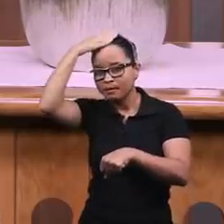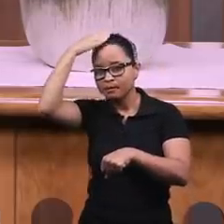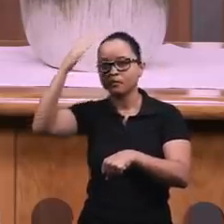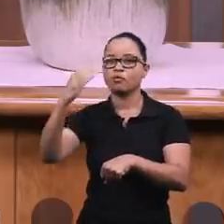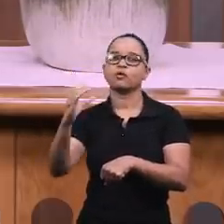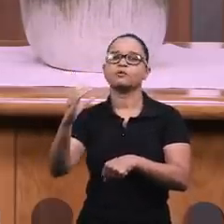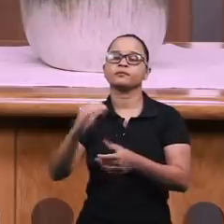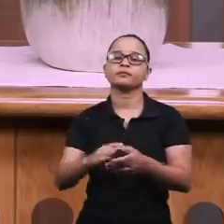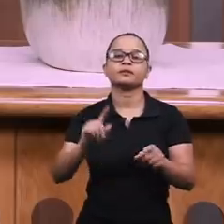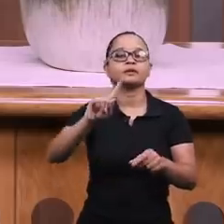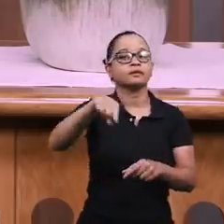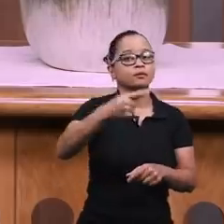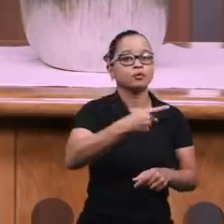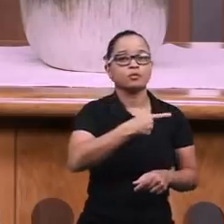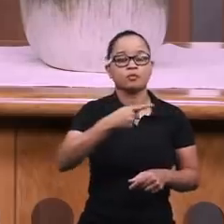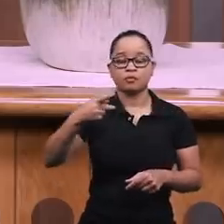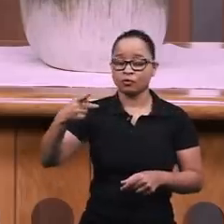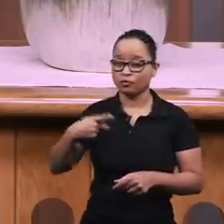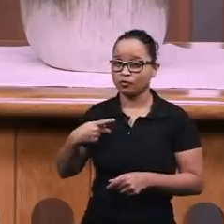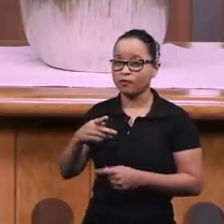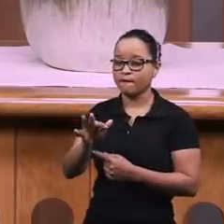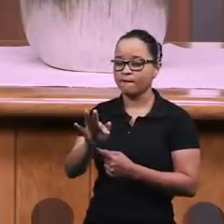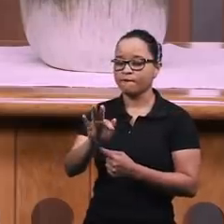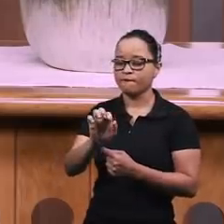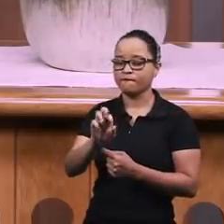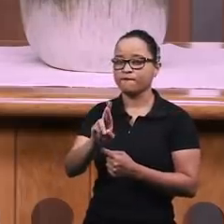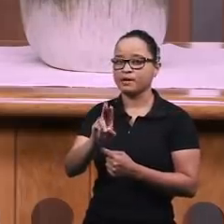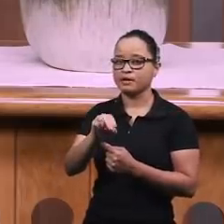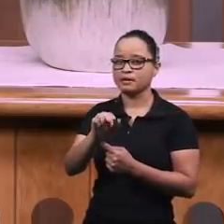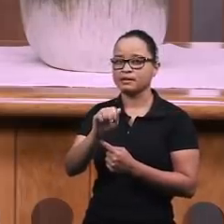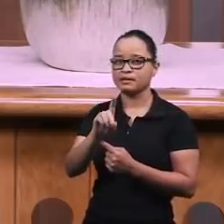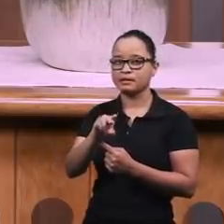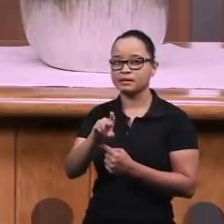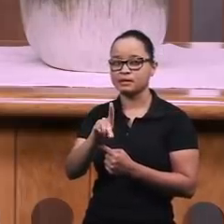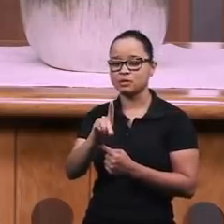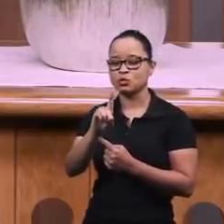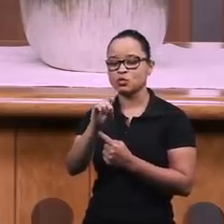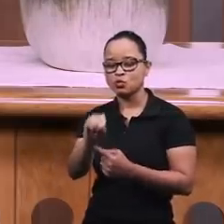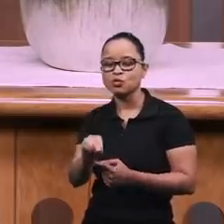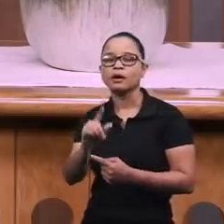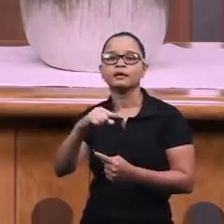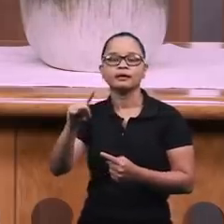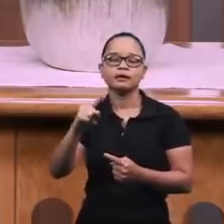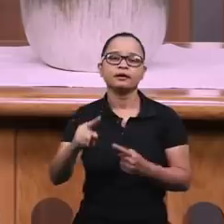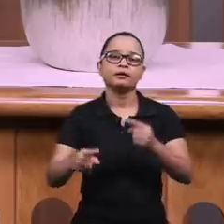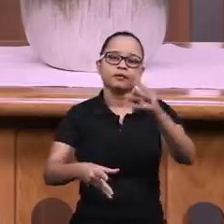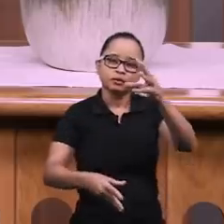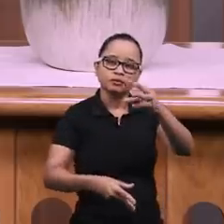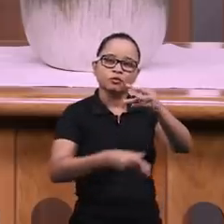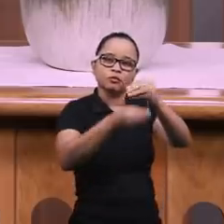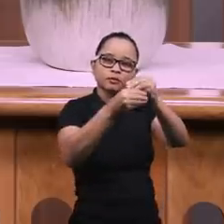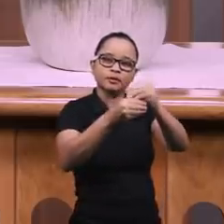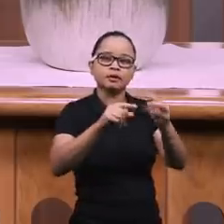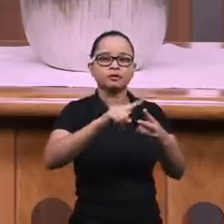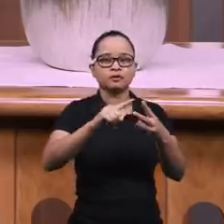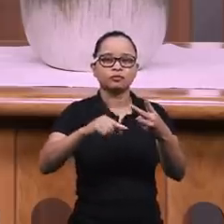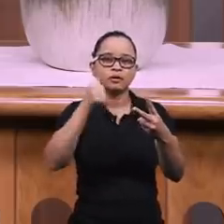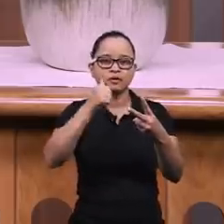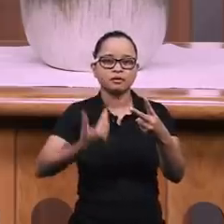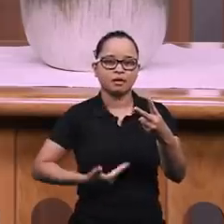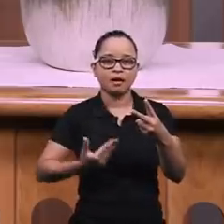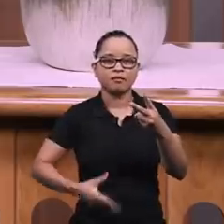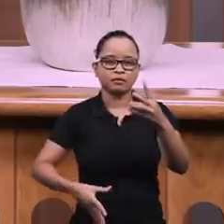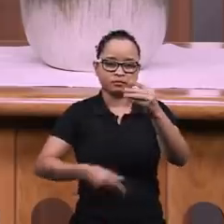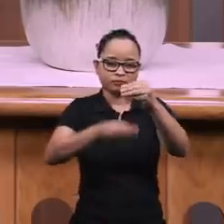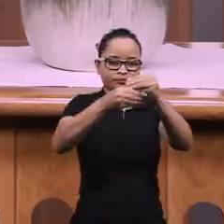o pastor Fernando Matos que é de Maringá ele vai fazer uma abordagem vai fazer um complemento a